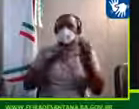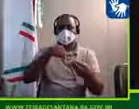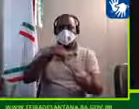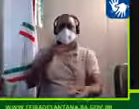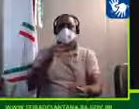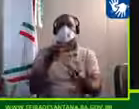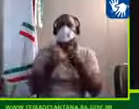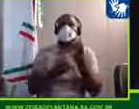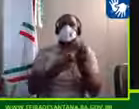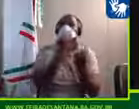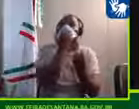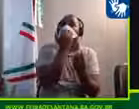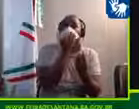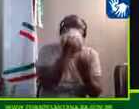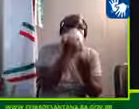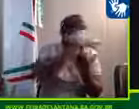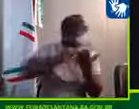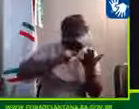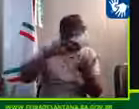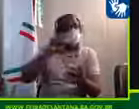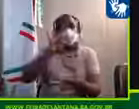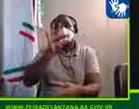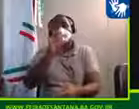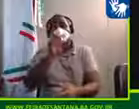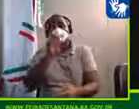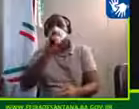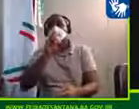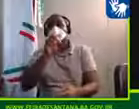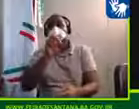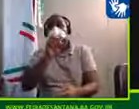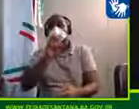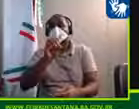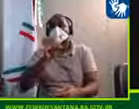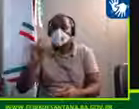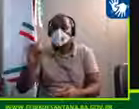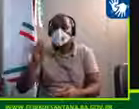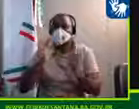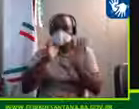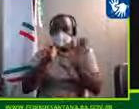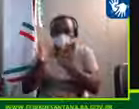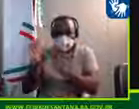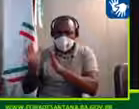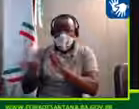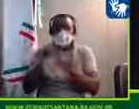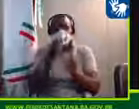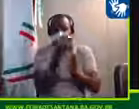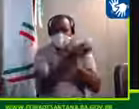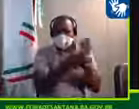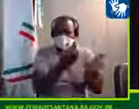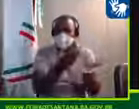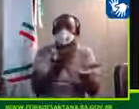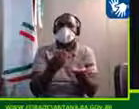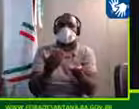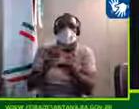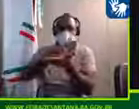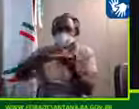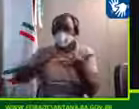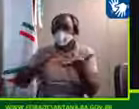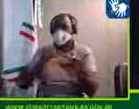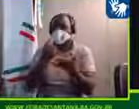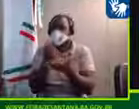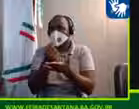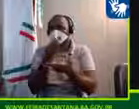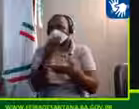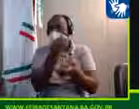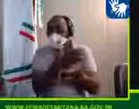auxílio alimentação de Feira de Santana. Dos cerca de 50 mil alunos da rede, quantos já receberam algum tipo de auxílio? E caso não tenham